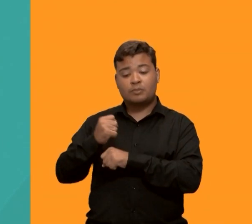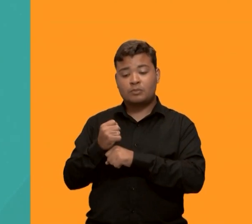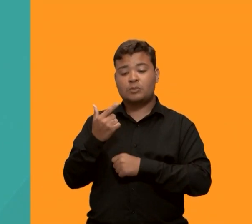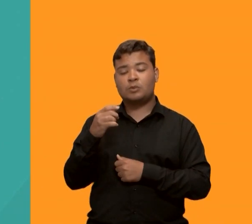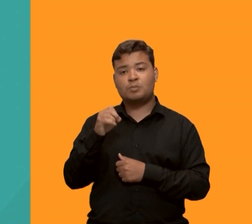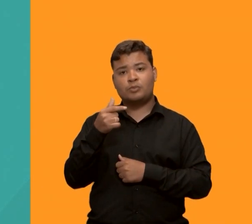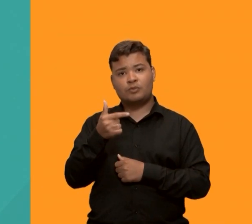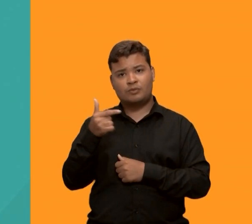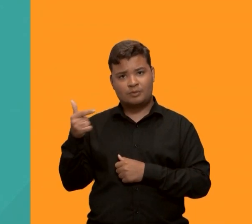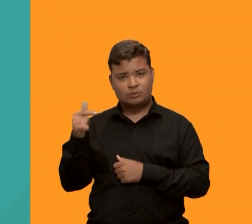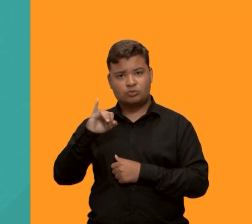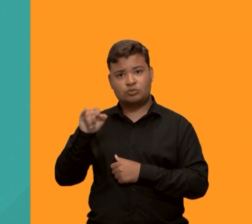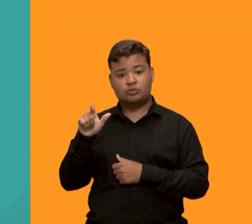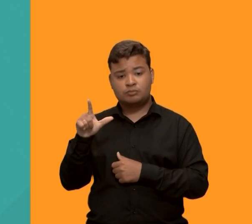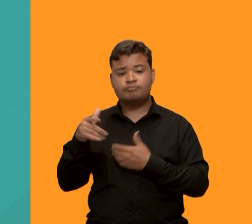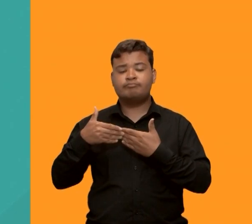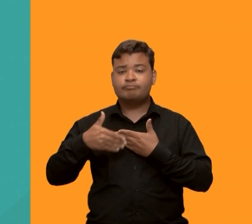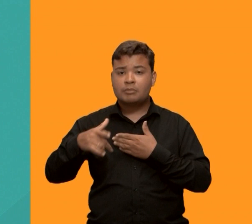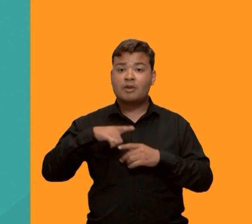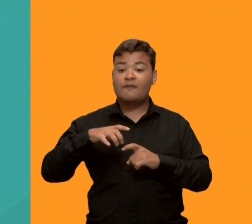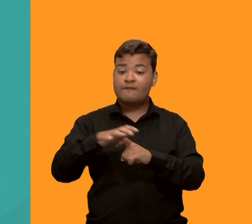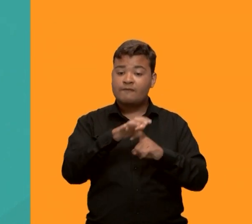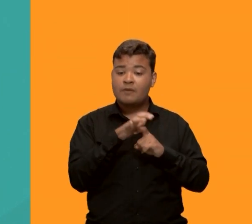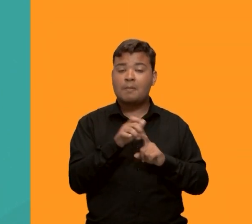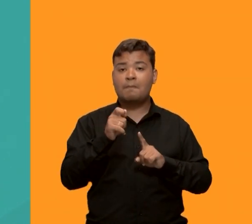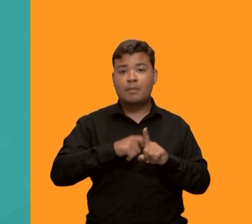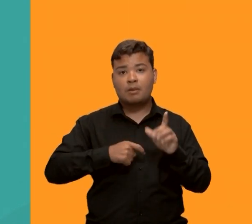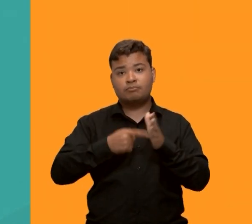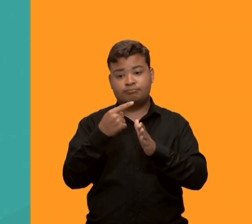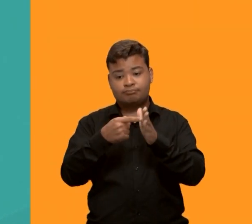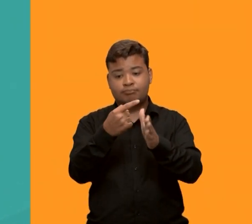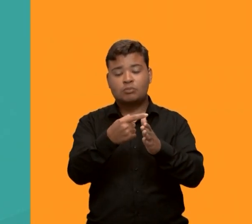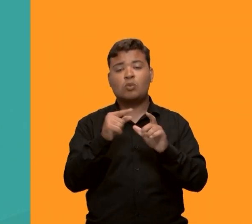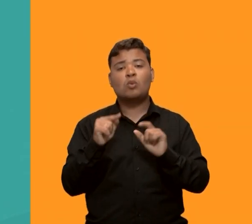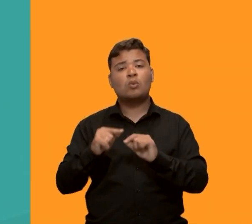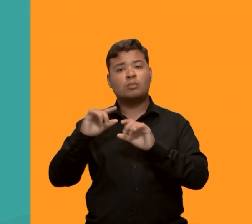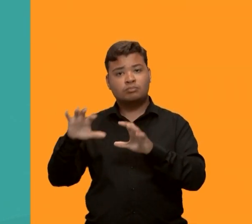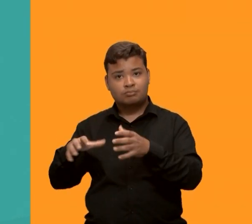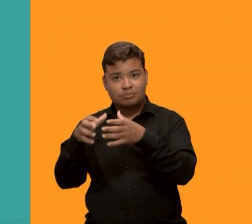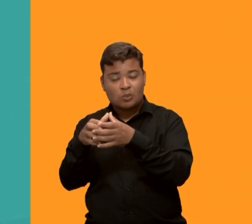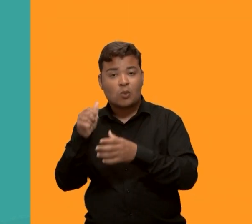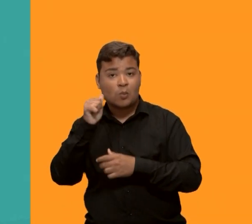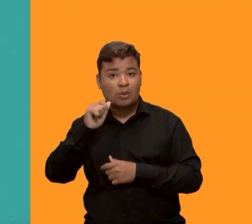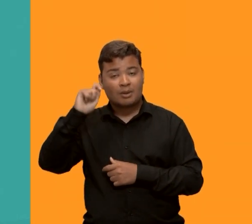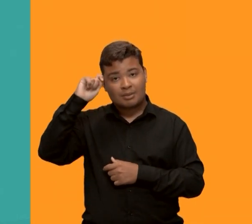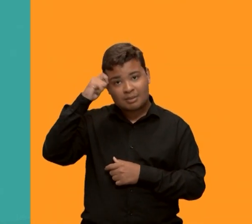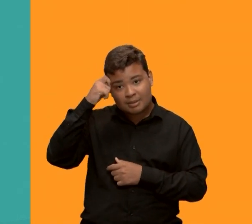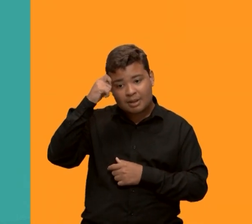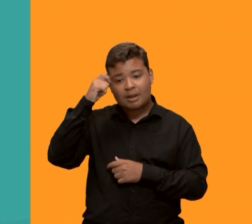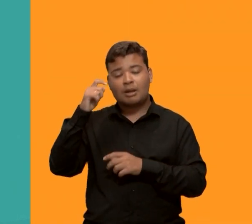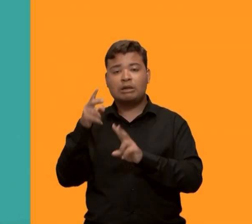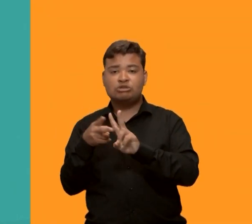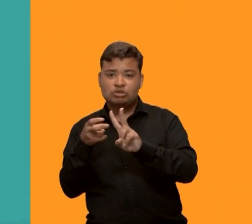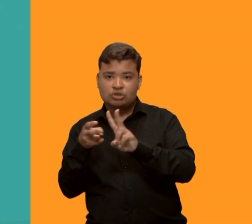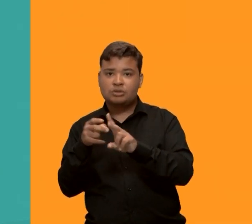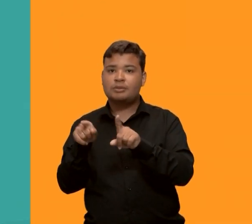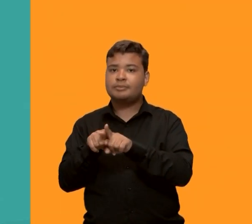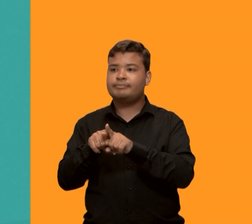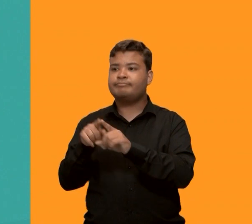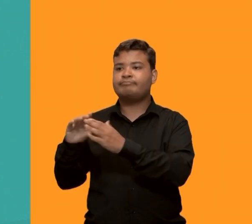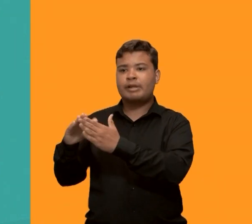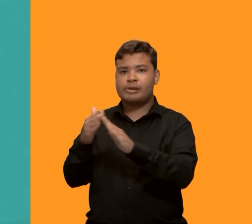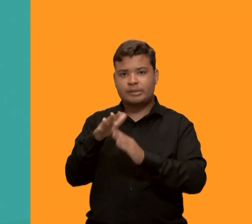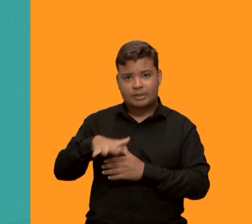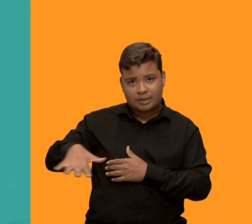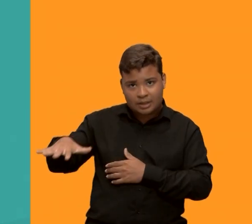vez por mês e tem a intenção de promover negócios geridos pelas mulheres negras, indígenas e periféricas, auxiliando no aumento de